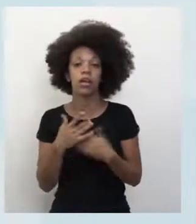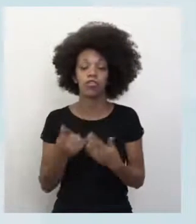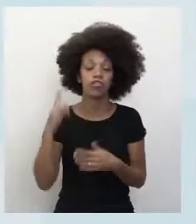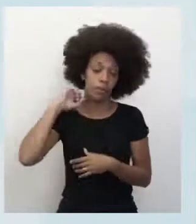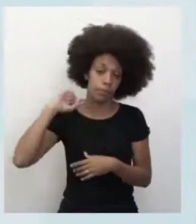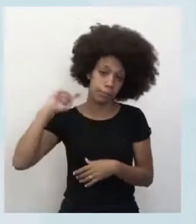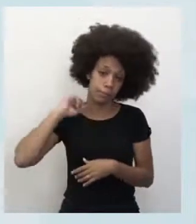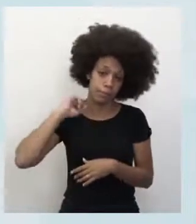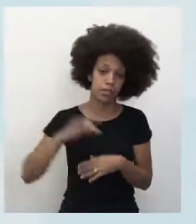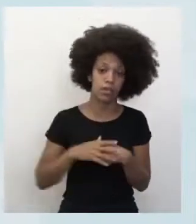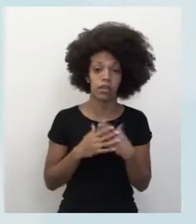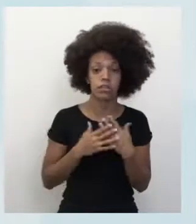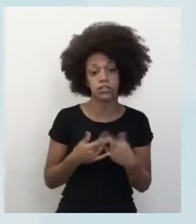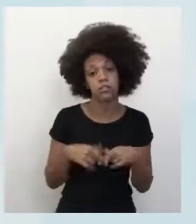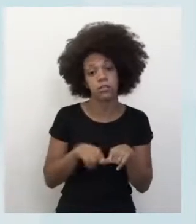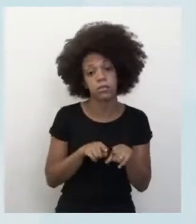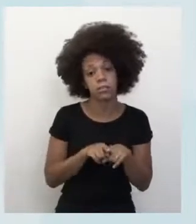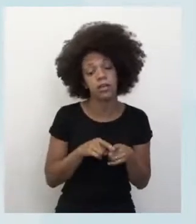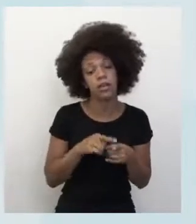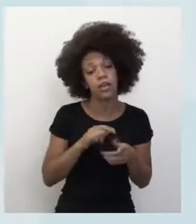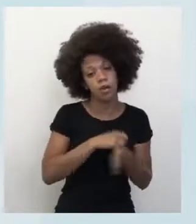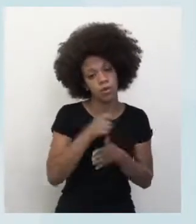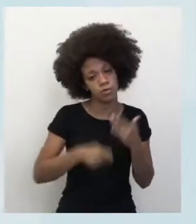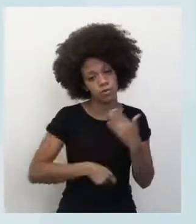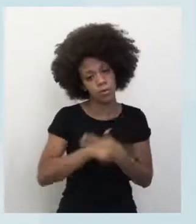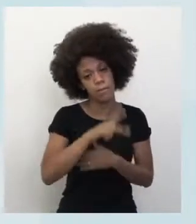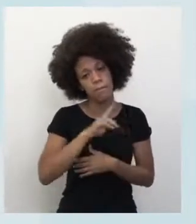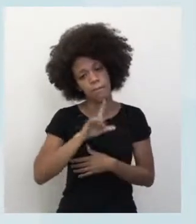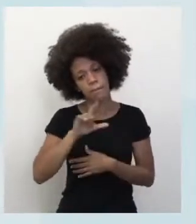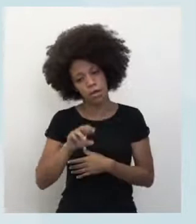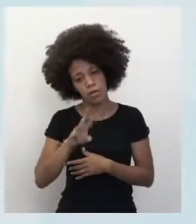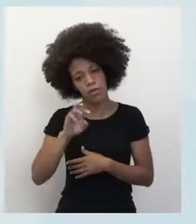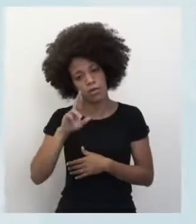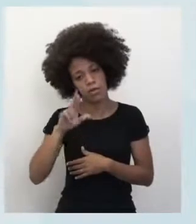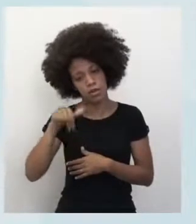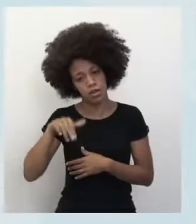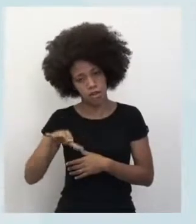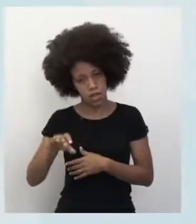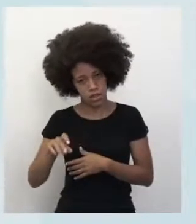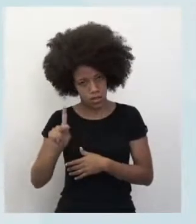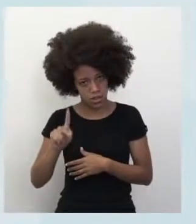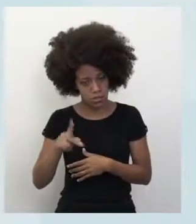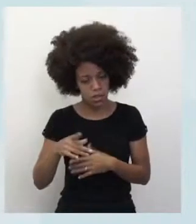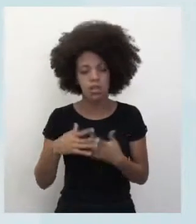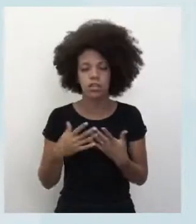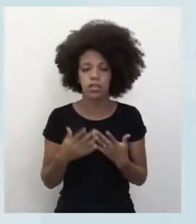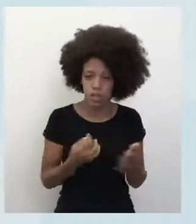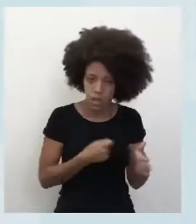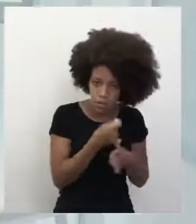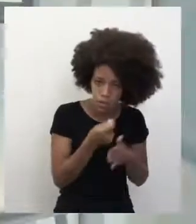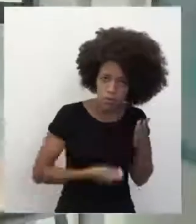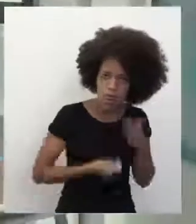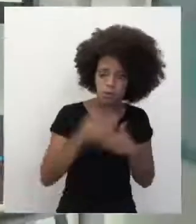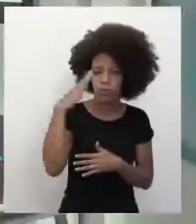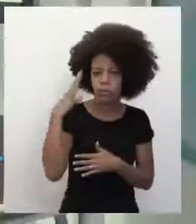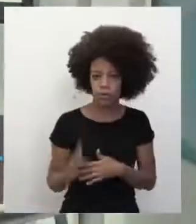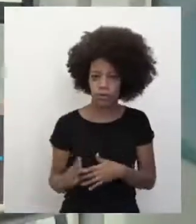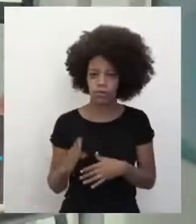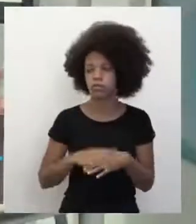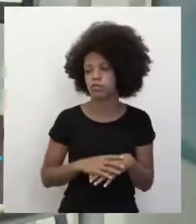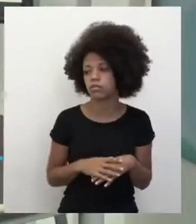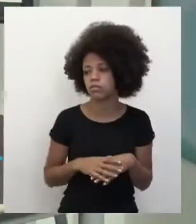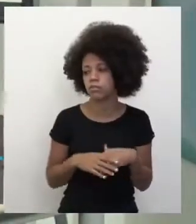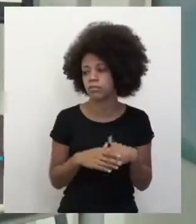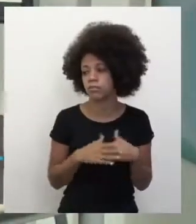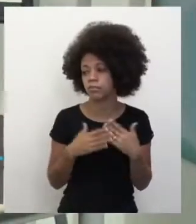artista Paulo Werneck, também um artista brasileiro, que nós já tínhamos falado sobre ele numa aula passada. E eu trouxe mais